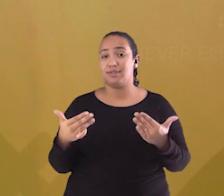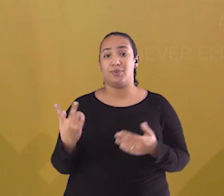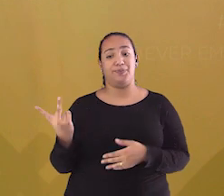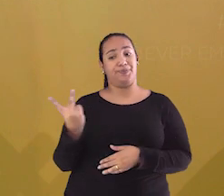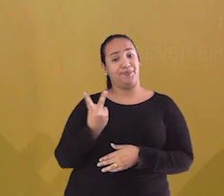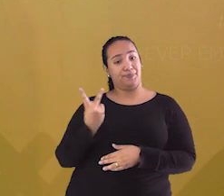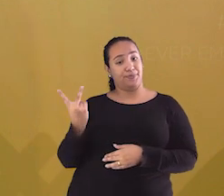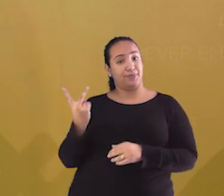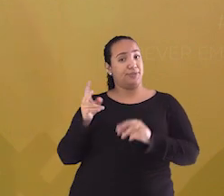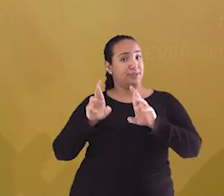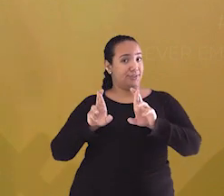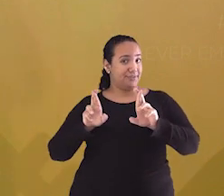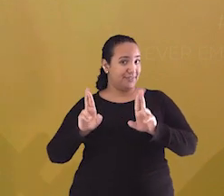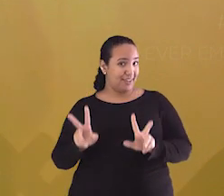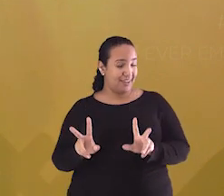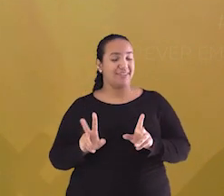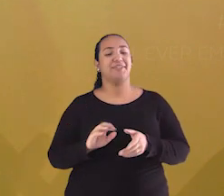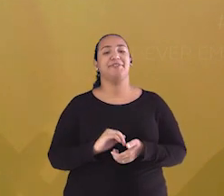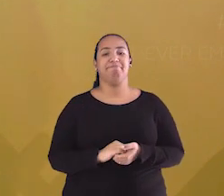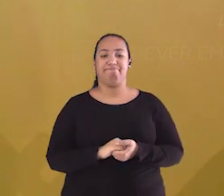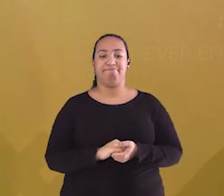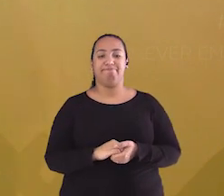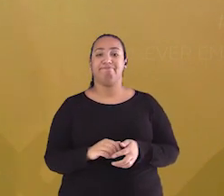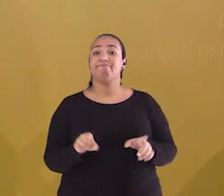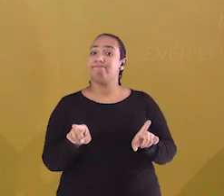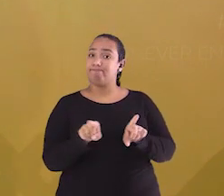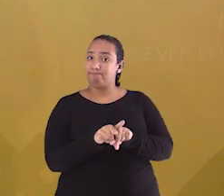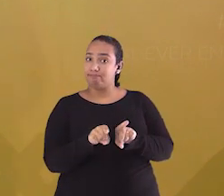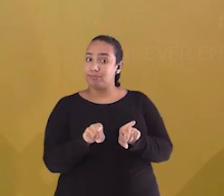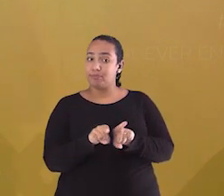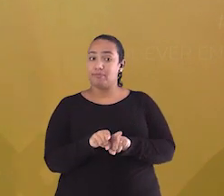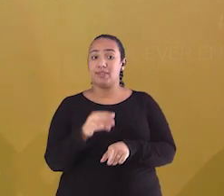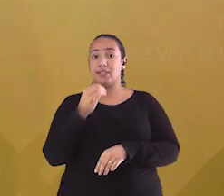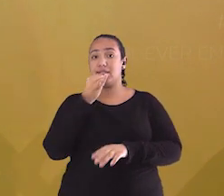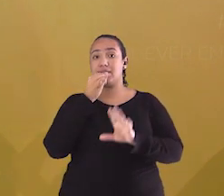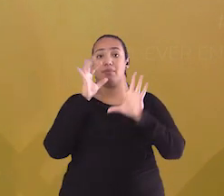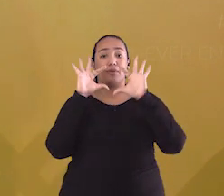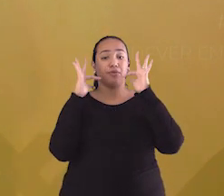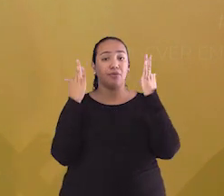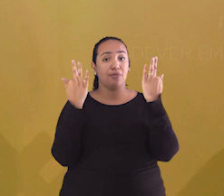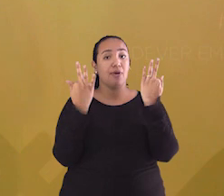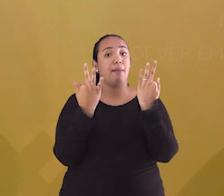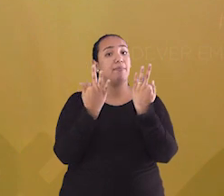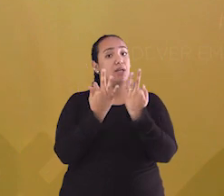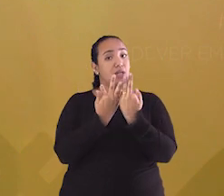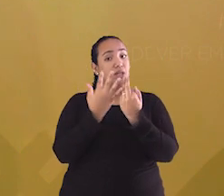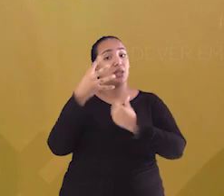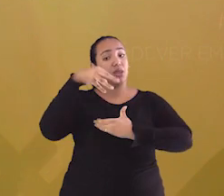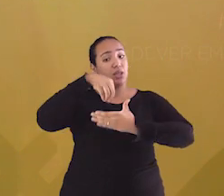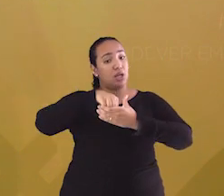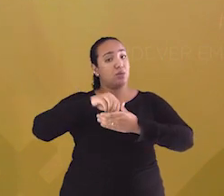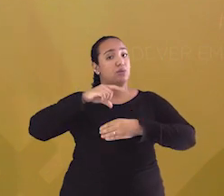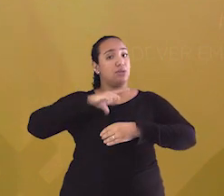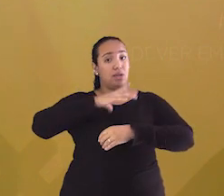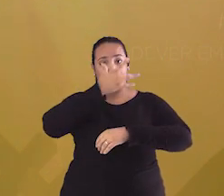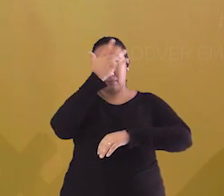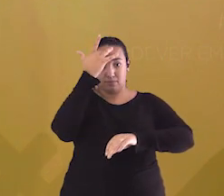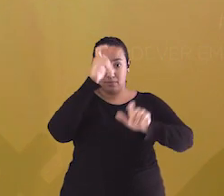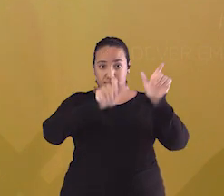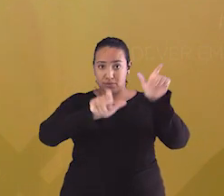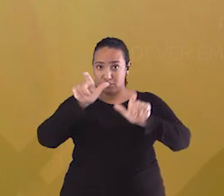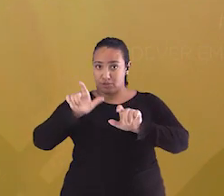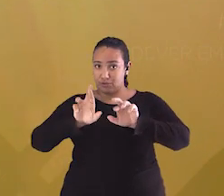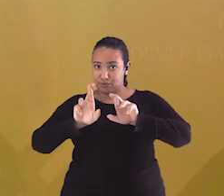pessoas diferentes. Inclusive, até mesmo entre as famílias, as pessoas são diferentes. Já